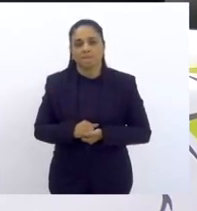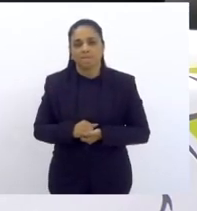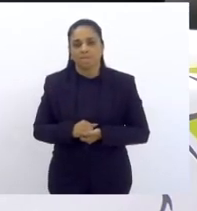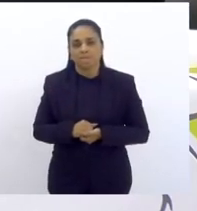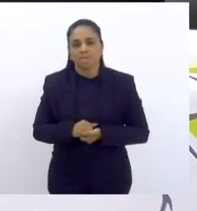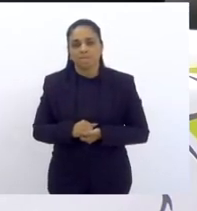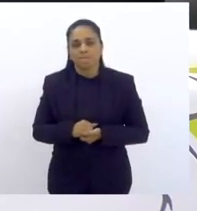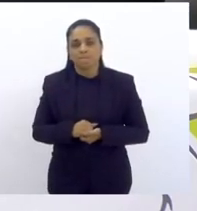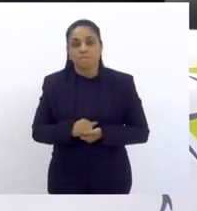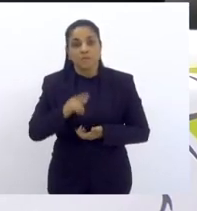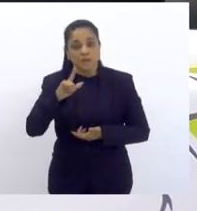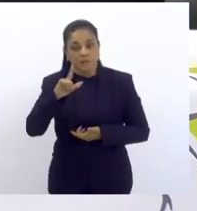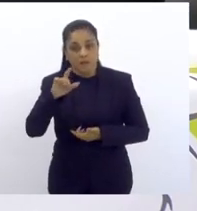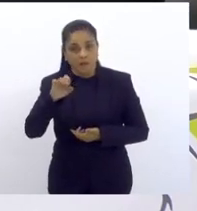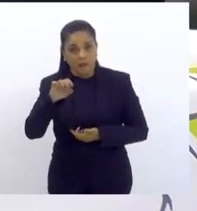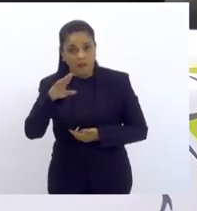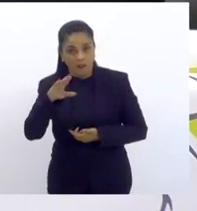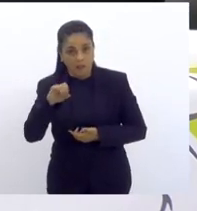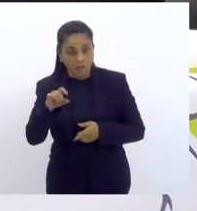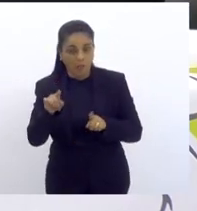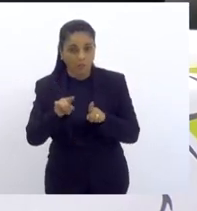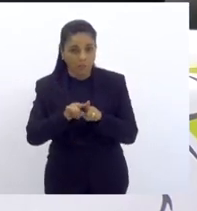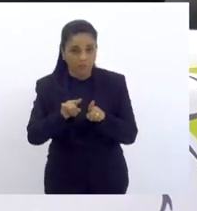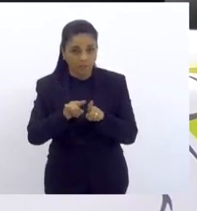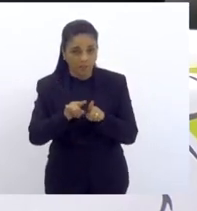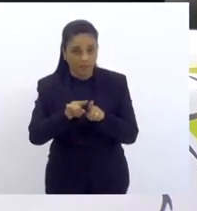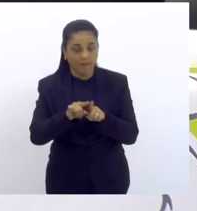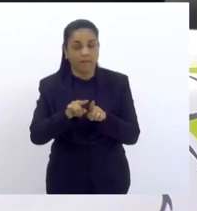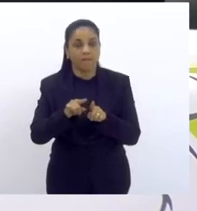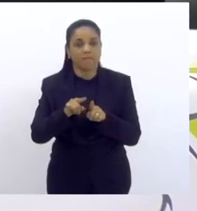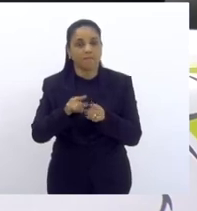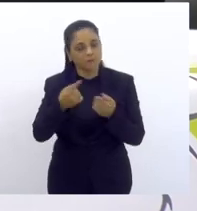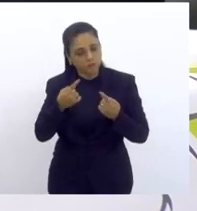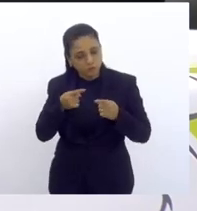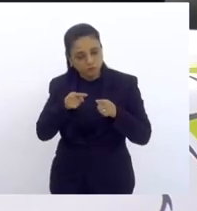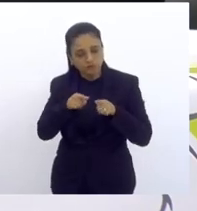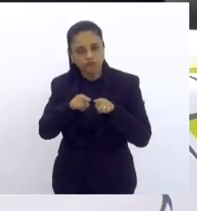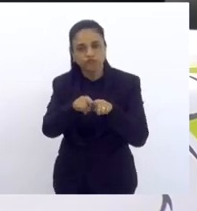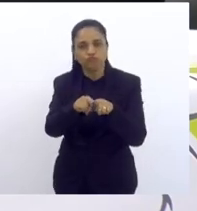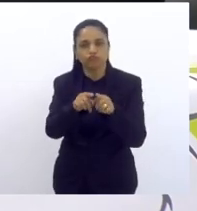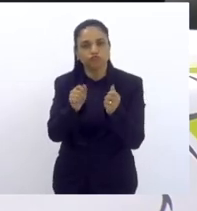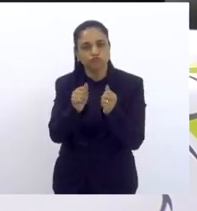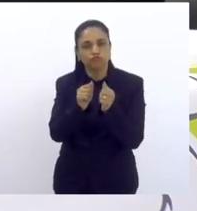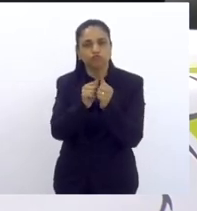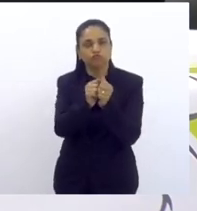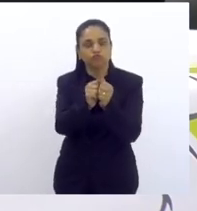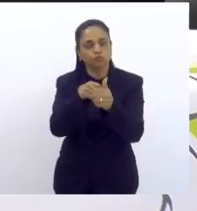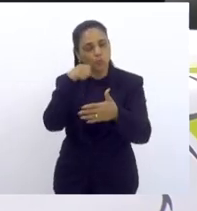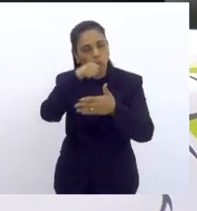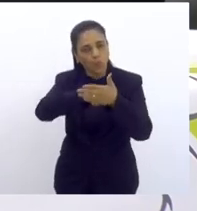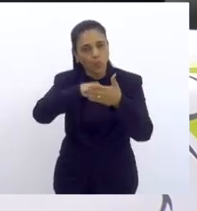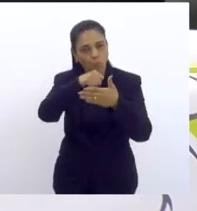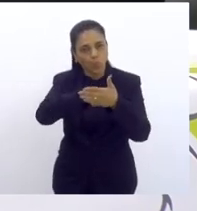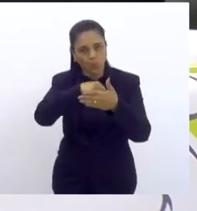para o nosso Leo vídeo com autoria também para a gente veredar essa luta junto já que ele me deu a missão A gente vai dar vou